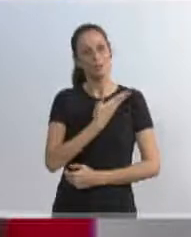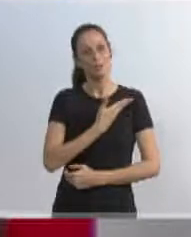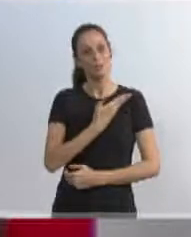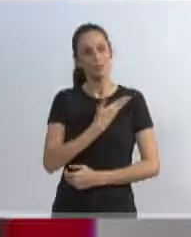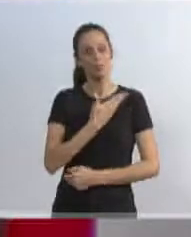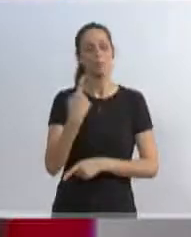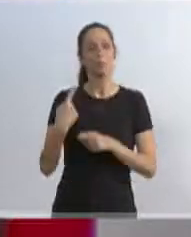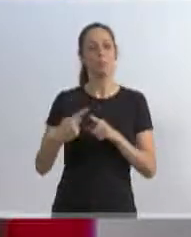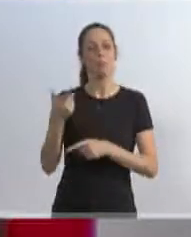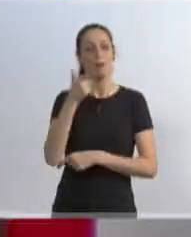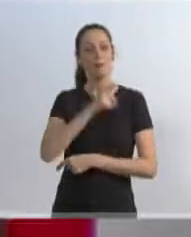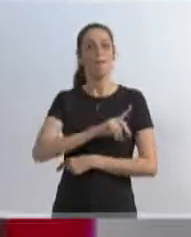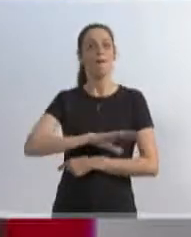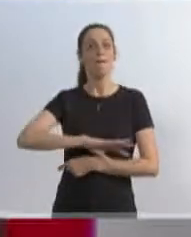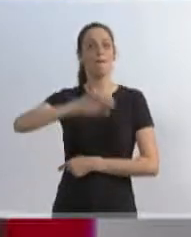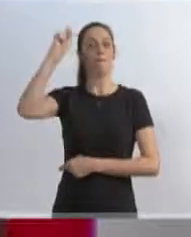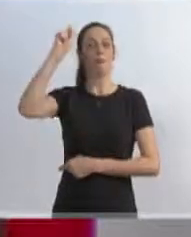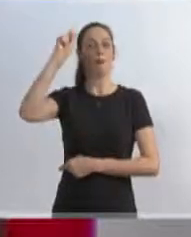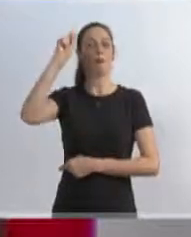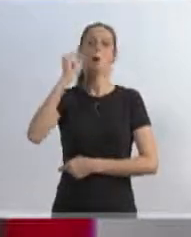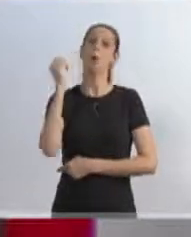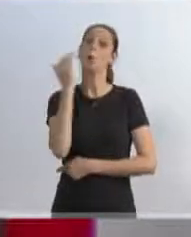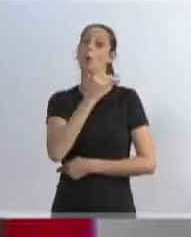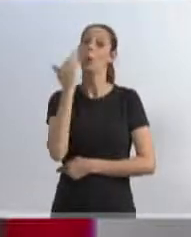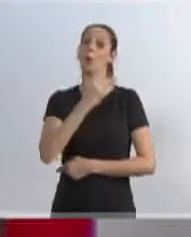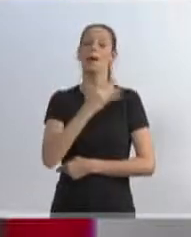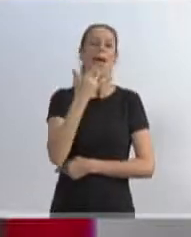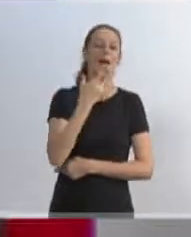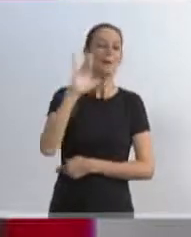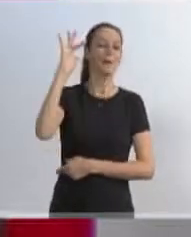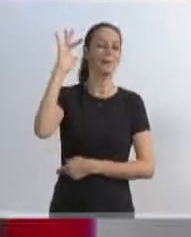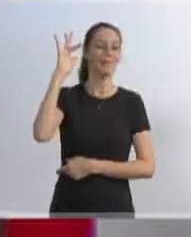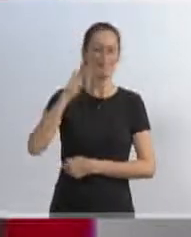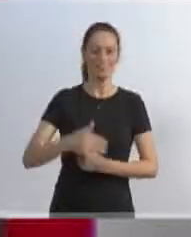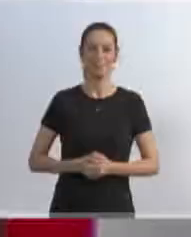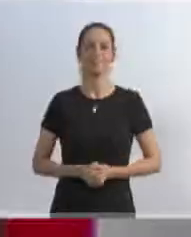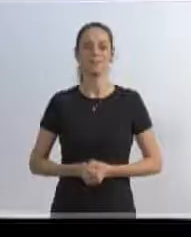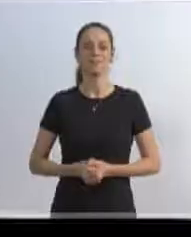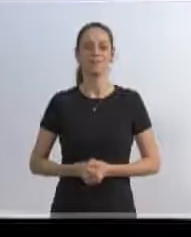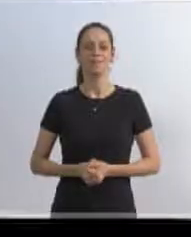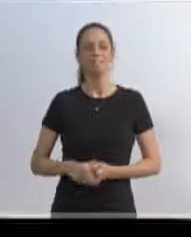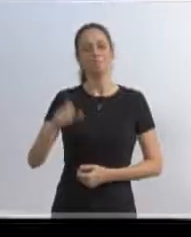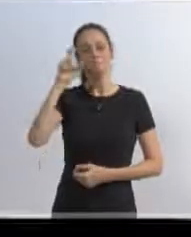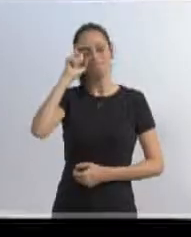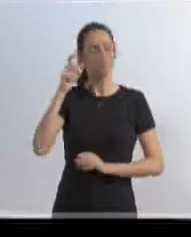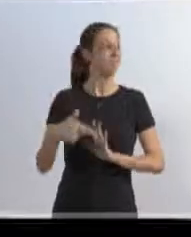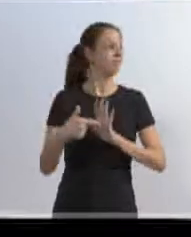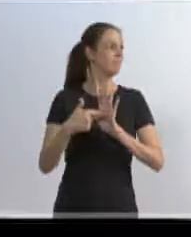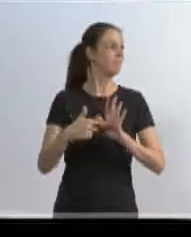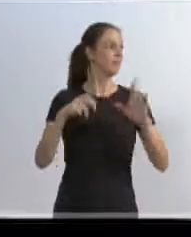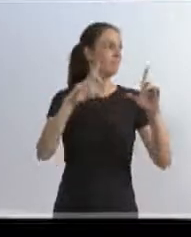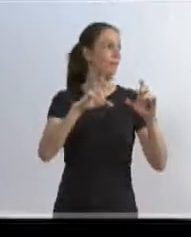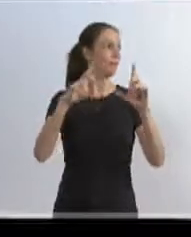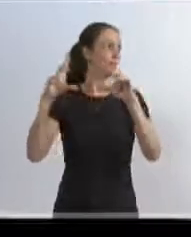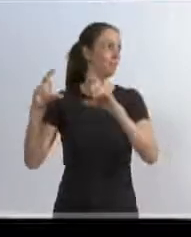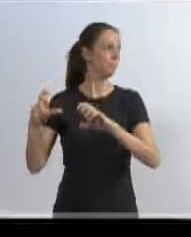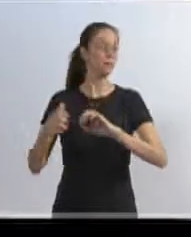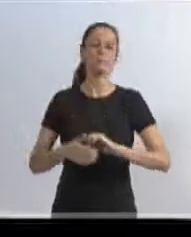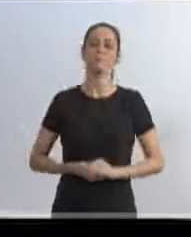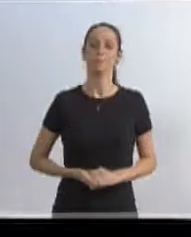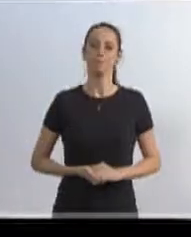grandiosa vitória, cor de ouro. Gostaria que o nosso parceiro Ari começasse a mostrar umas fotos. Eu quero lhe